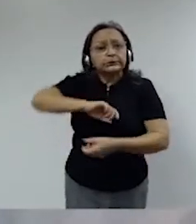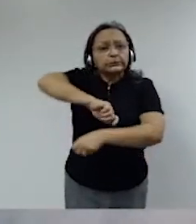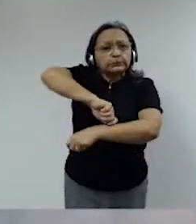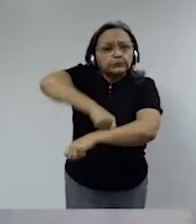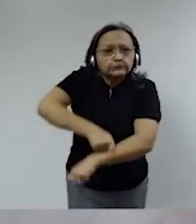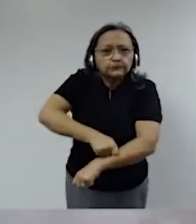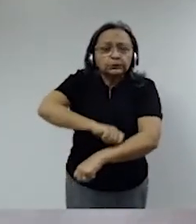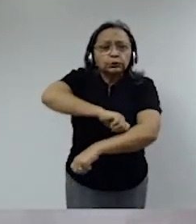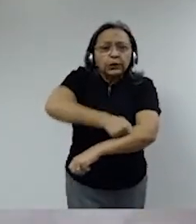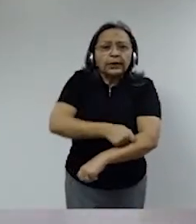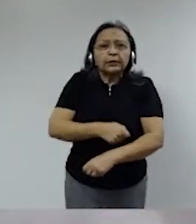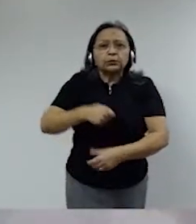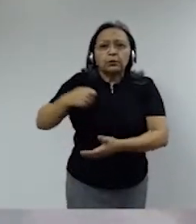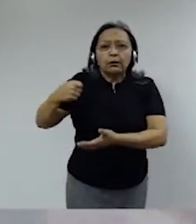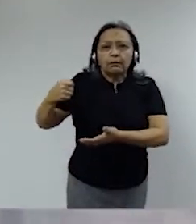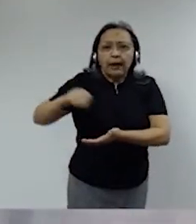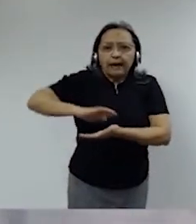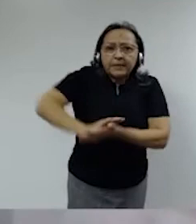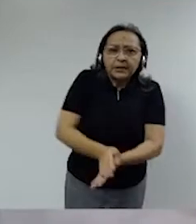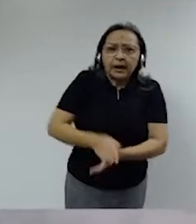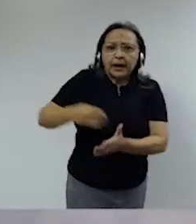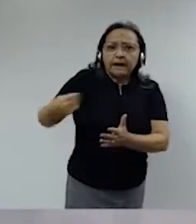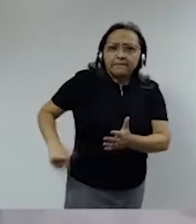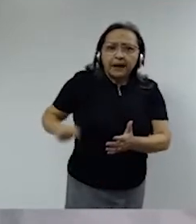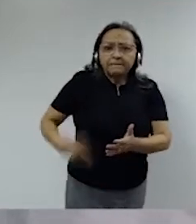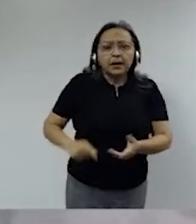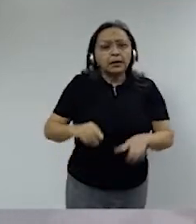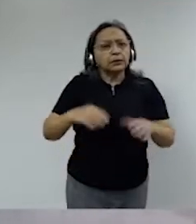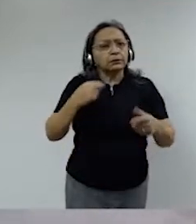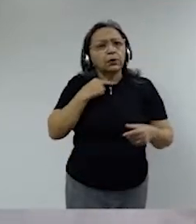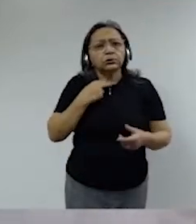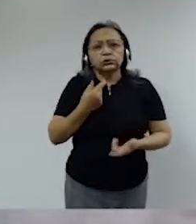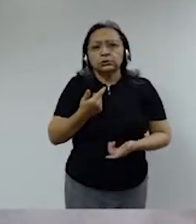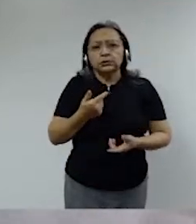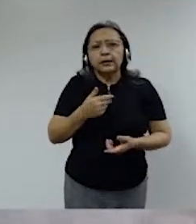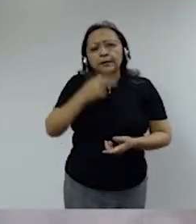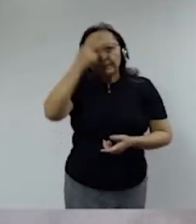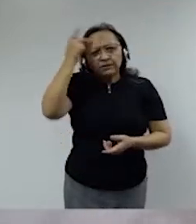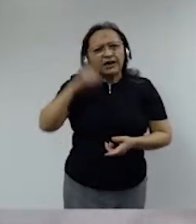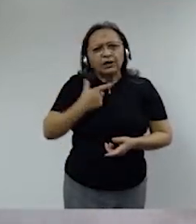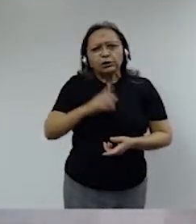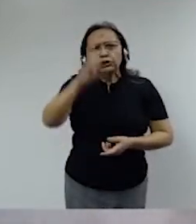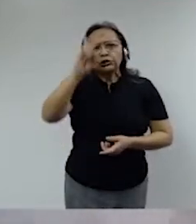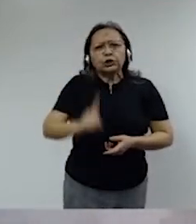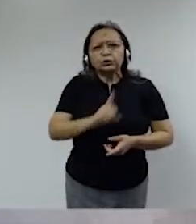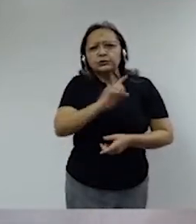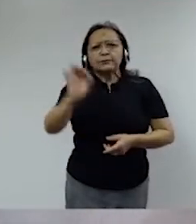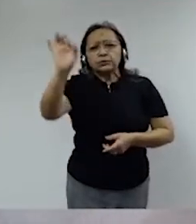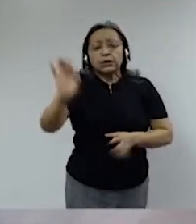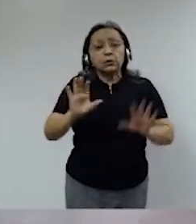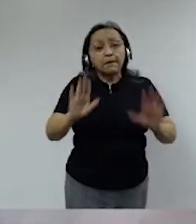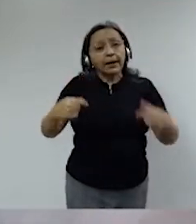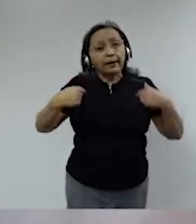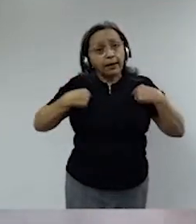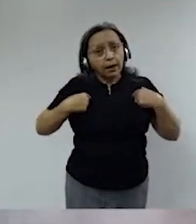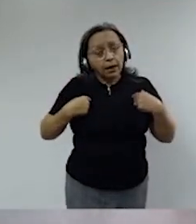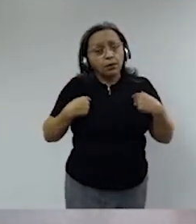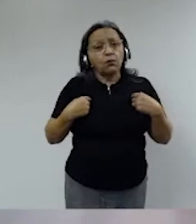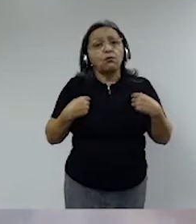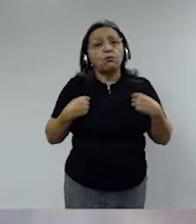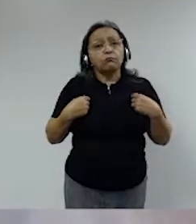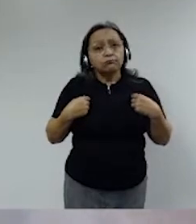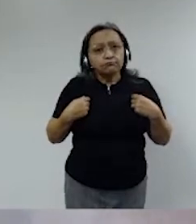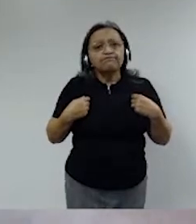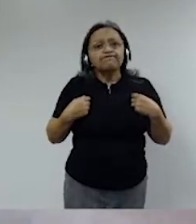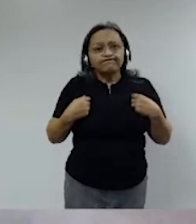é? Muitos costumam dizer que não há direitos absolutos, nenhum direito é absoluto. Eu, particularmente, diria que o direito de não ser